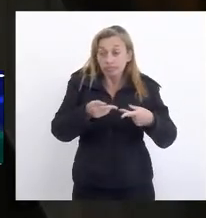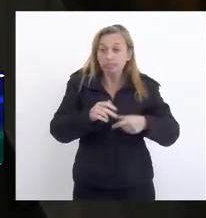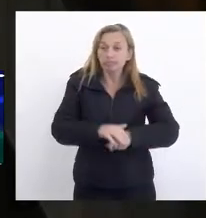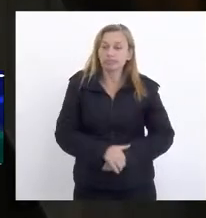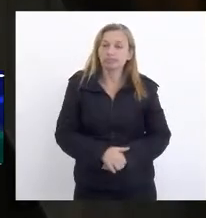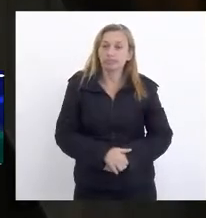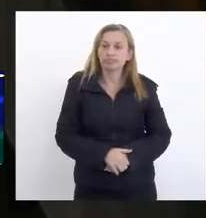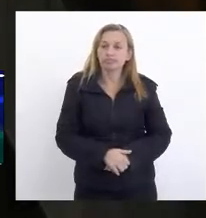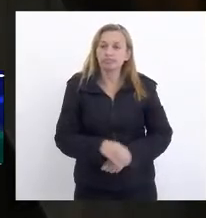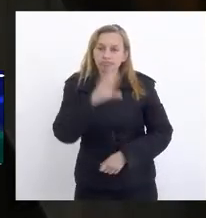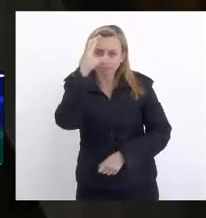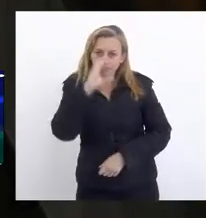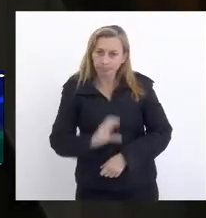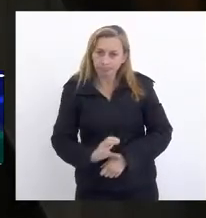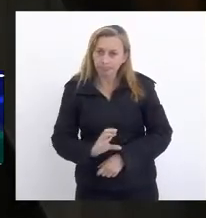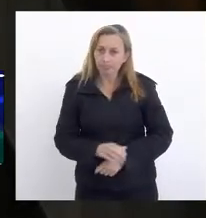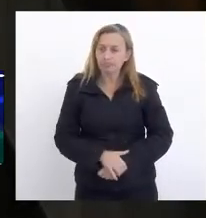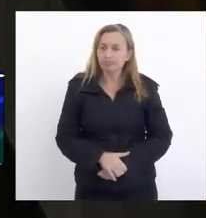O cidadão,